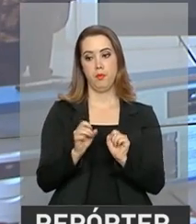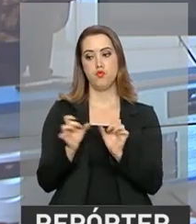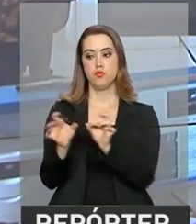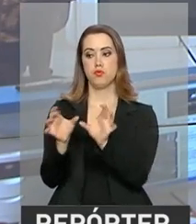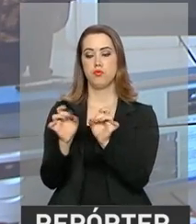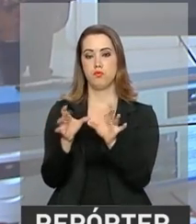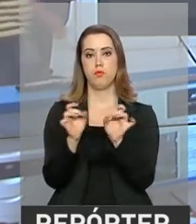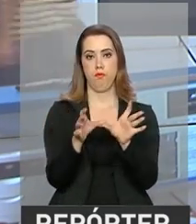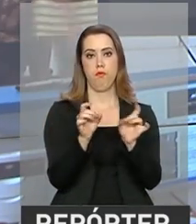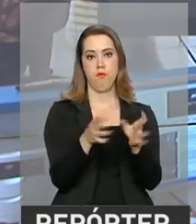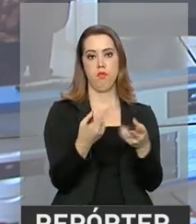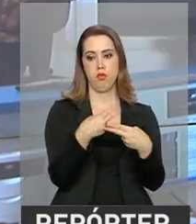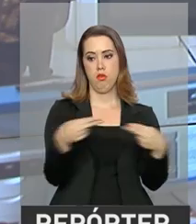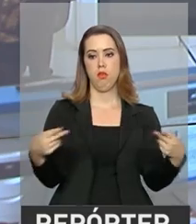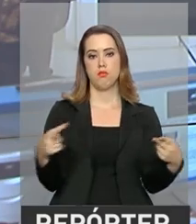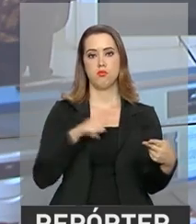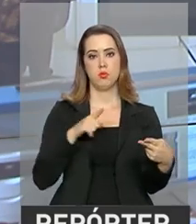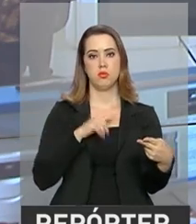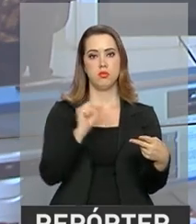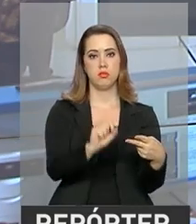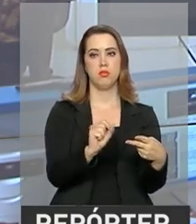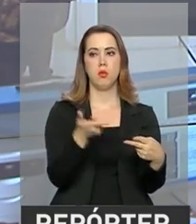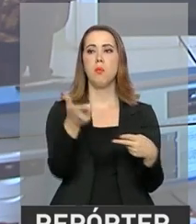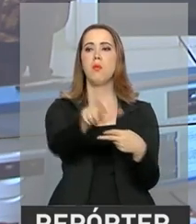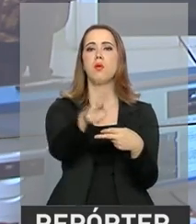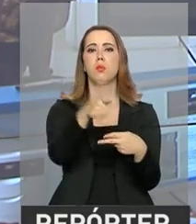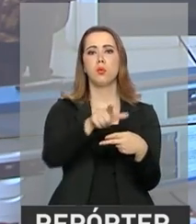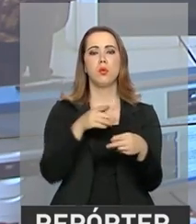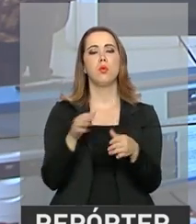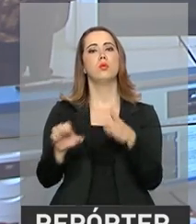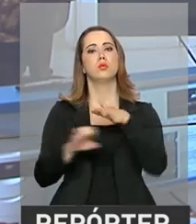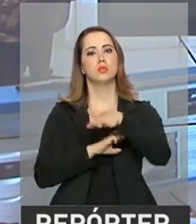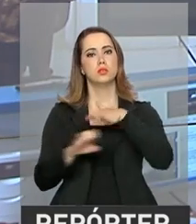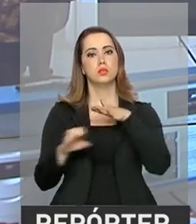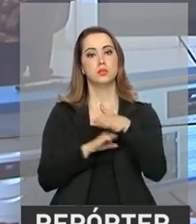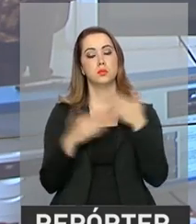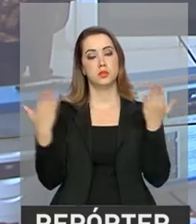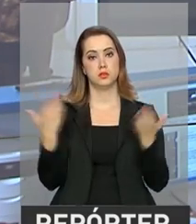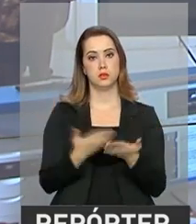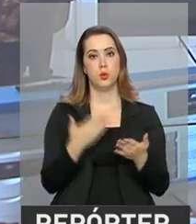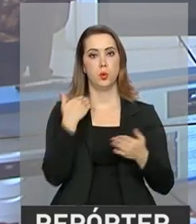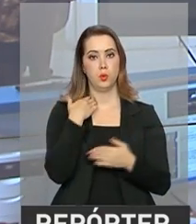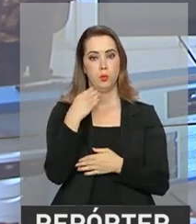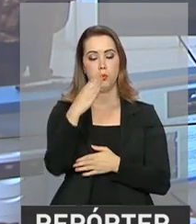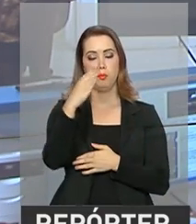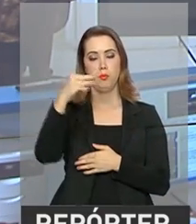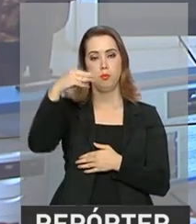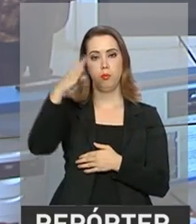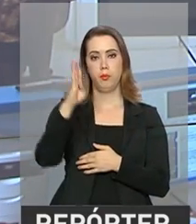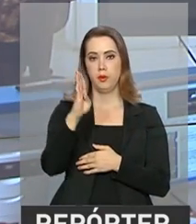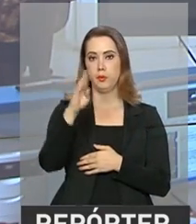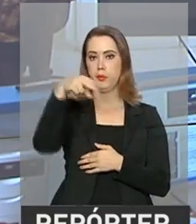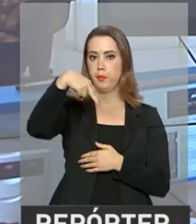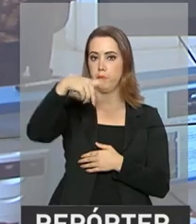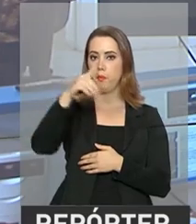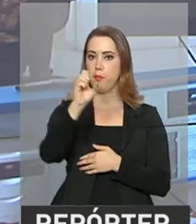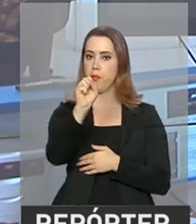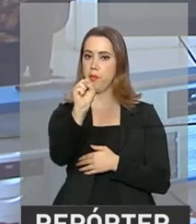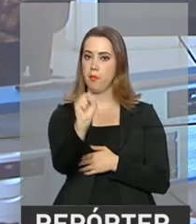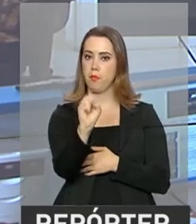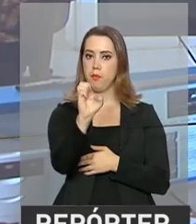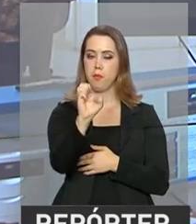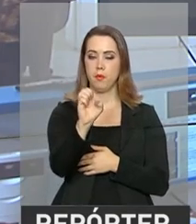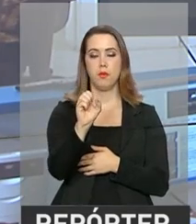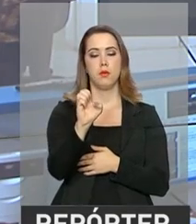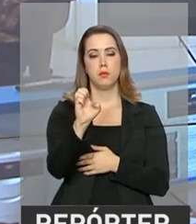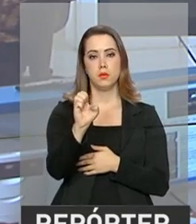que estejam bem financeiramente e o BNDS vai apoiar esse negócio por meio de uma nova linha de crédito anunciada nesta quinta-feira o